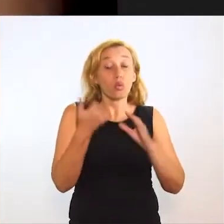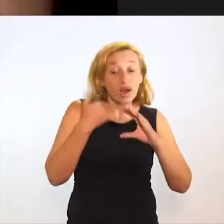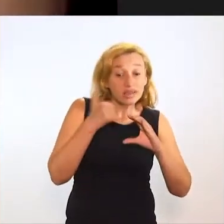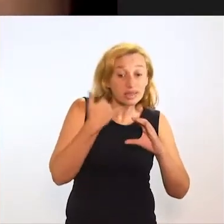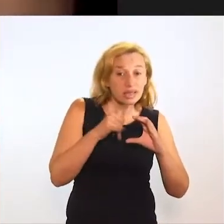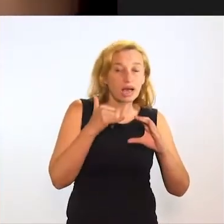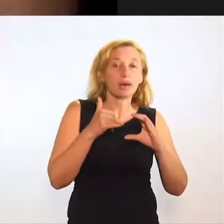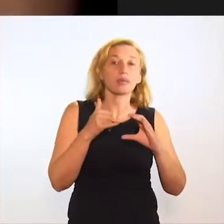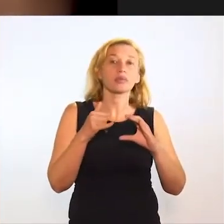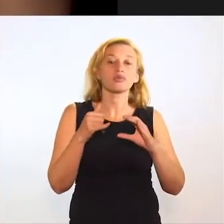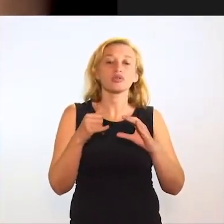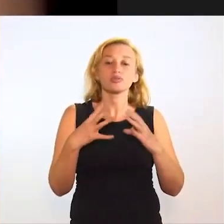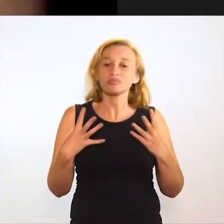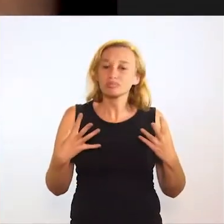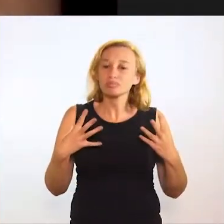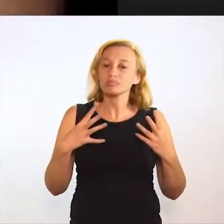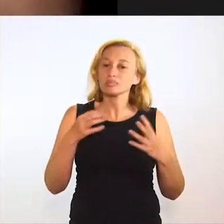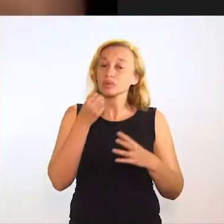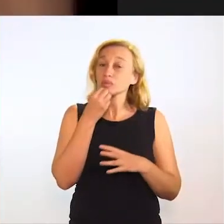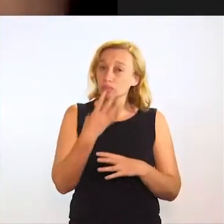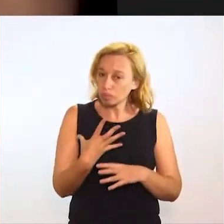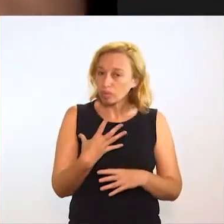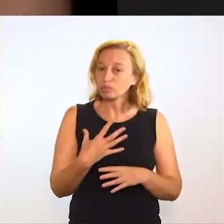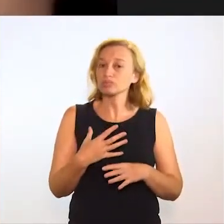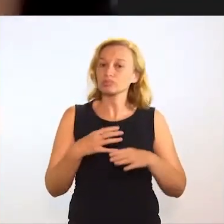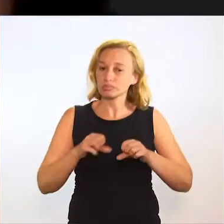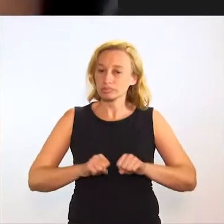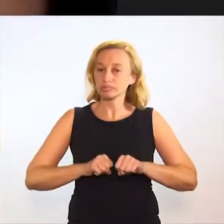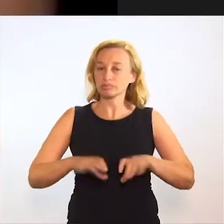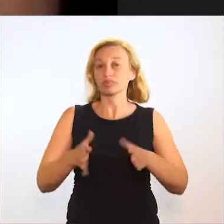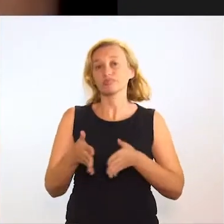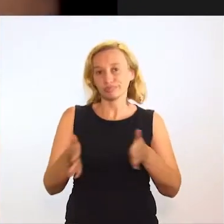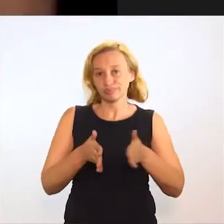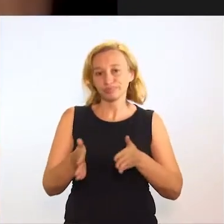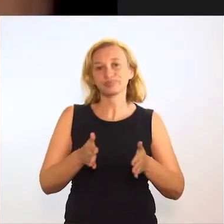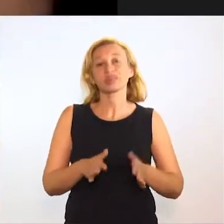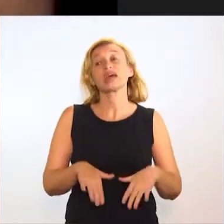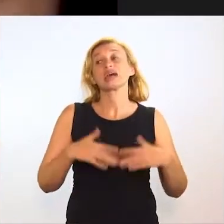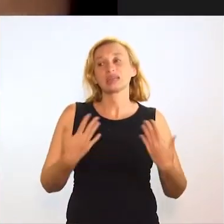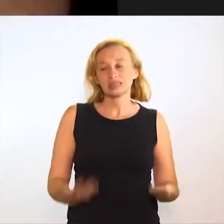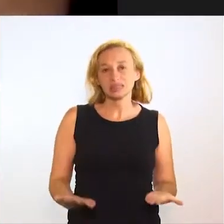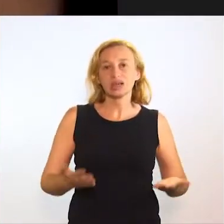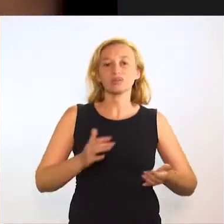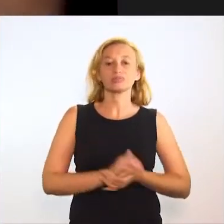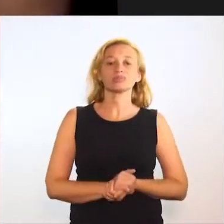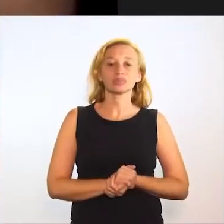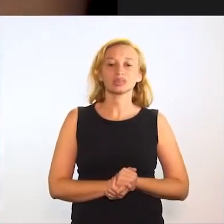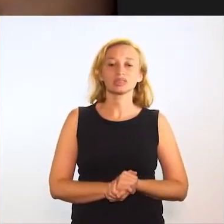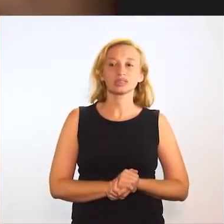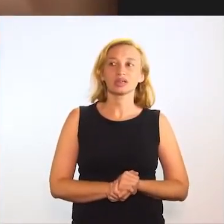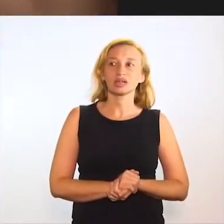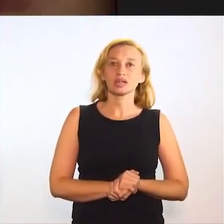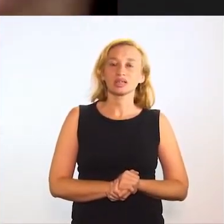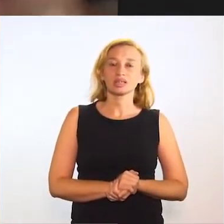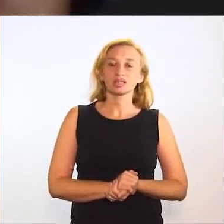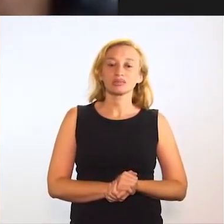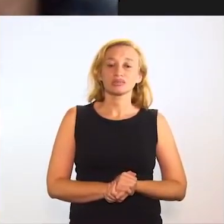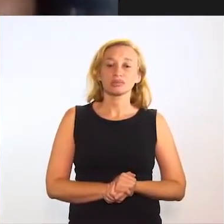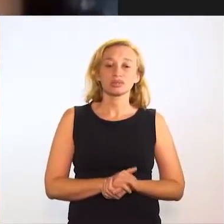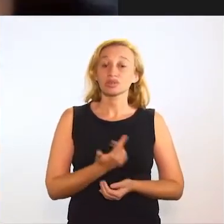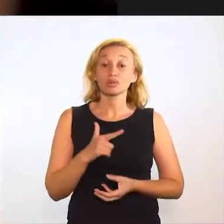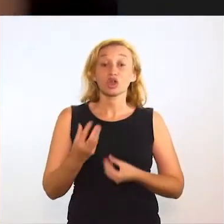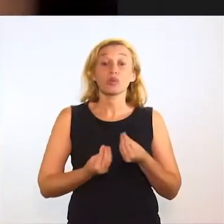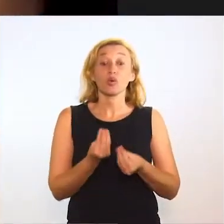o WhatsApp foi a sensação da pandemia, gente, né? Então, as lives,